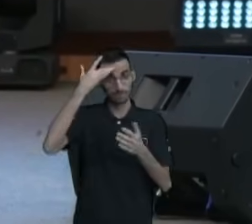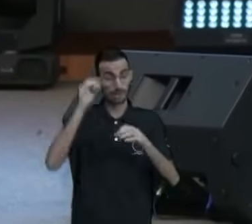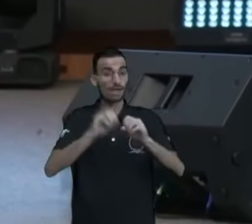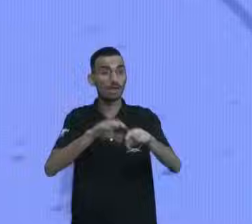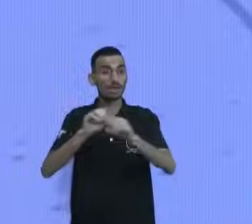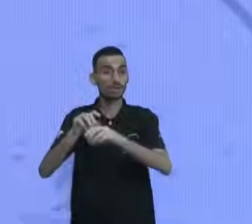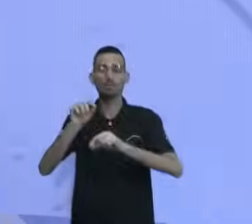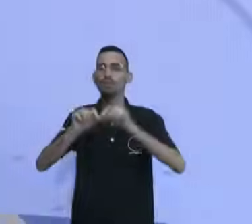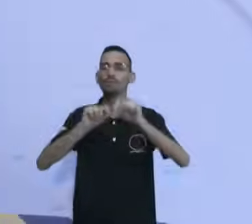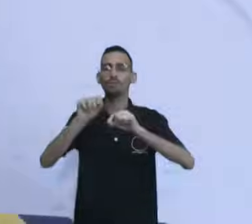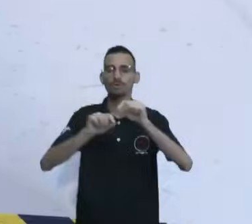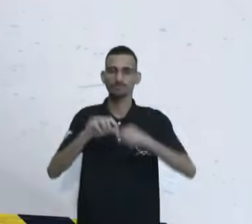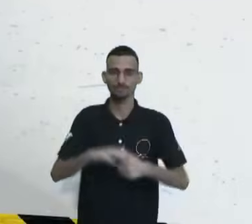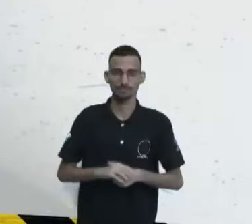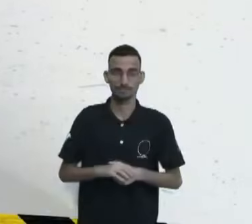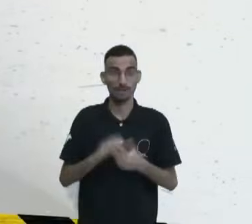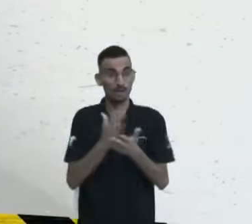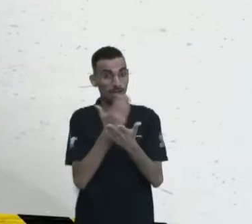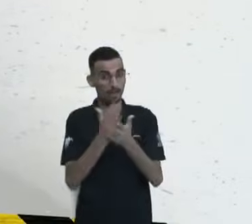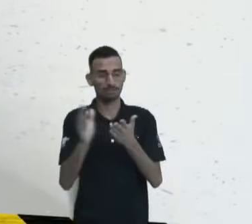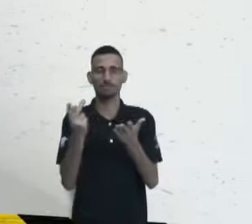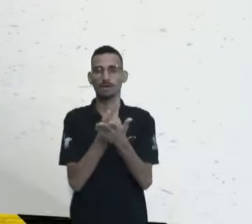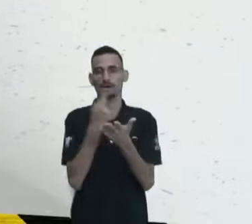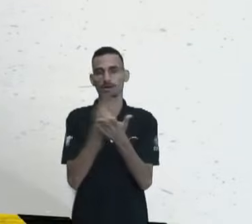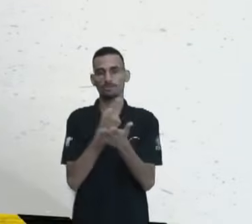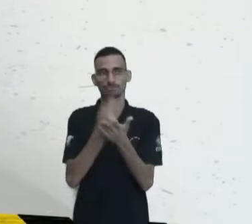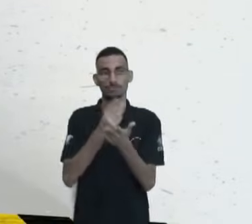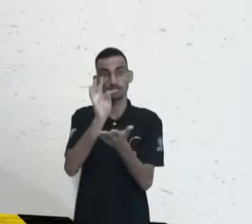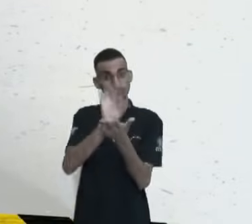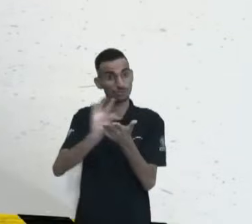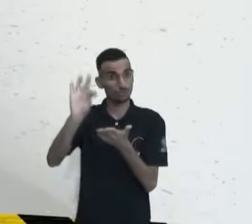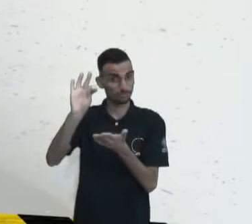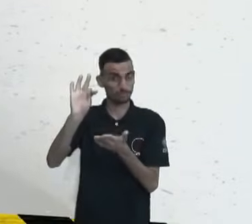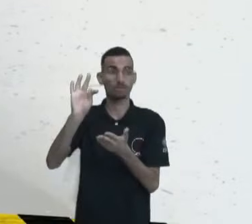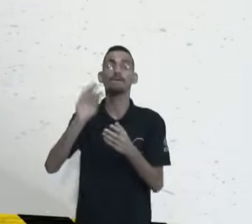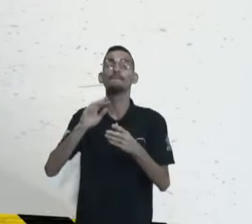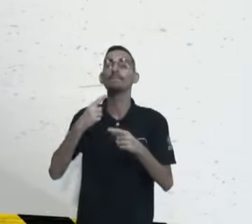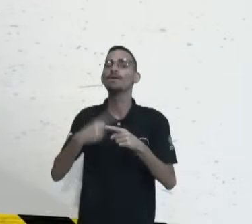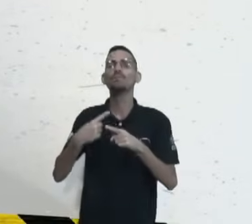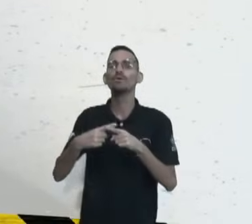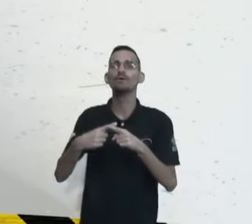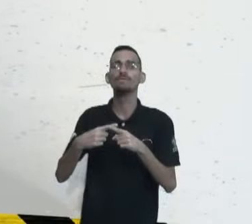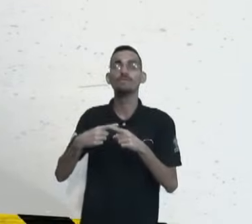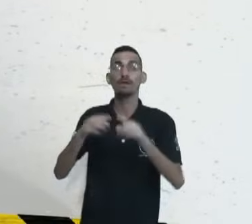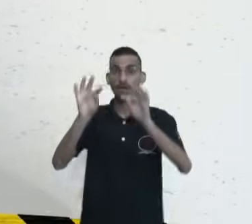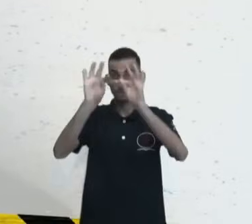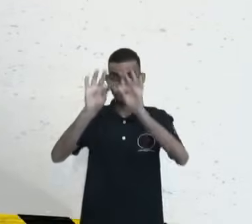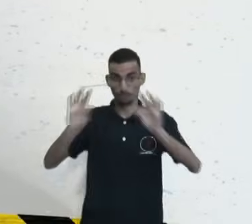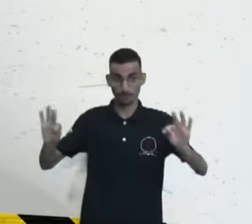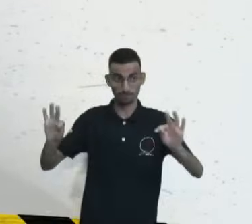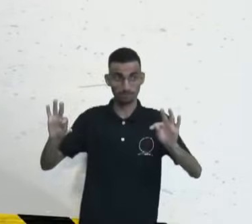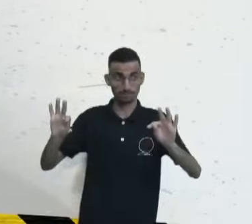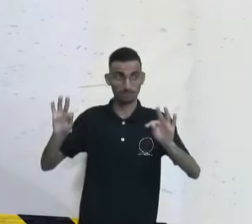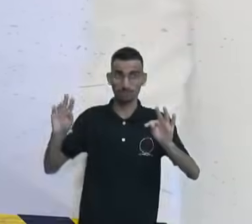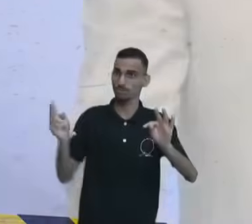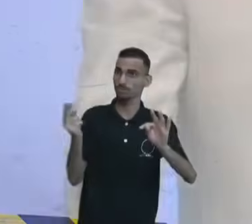teológicos e aqui eu começo a história primeiro o templo não tem valor